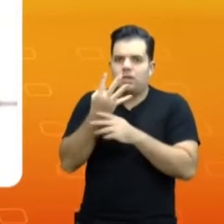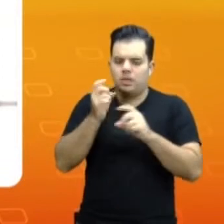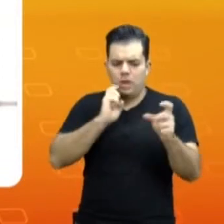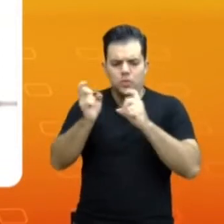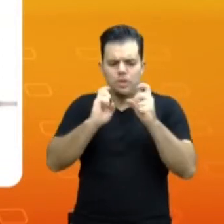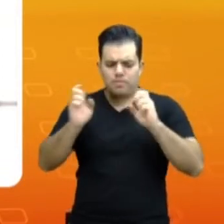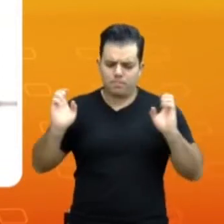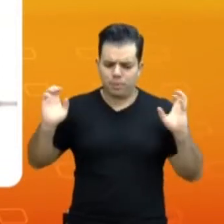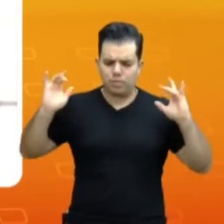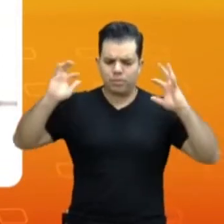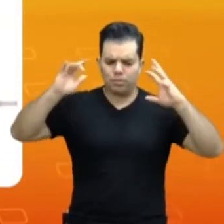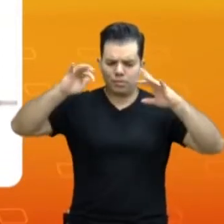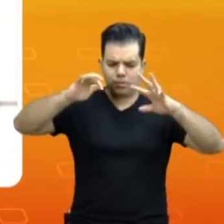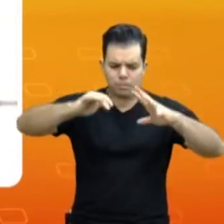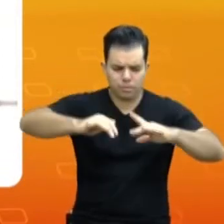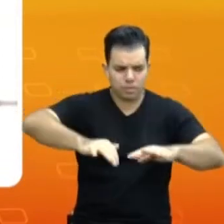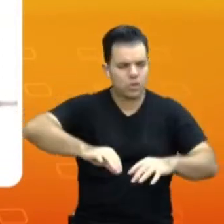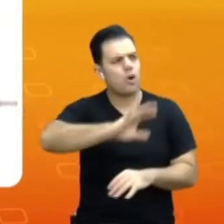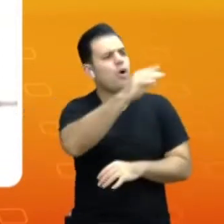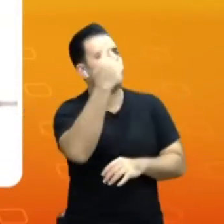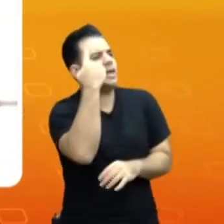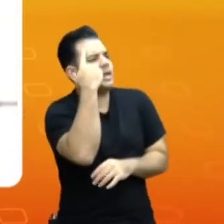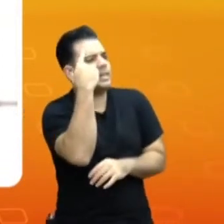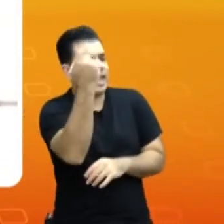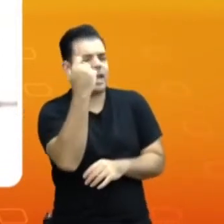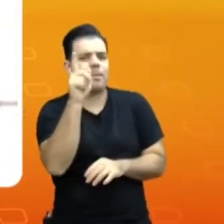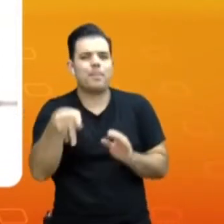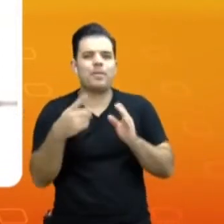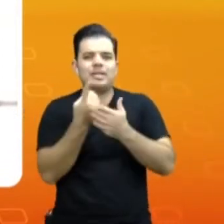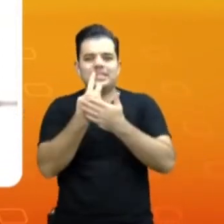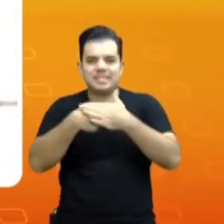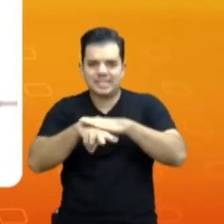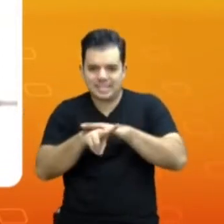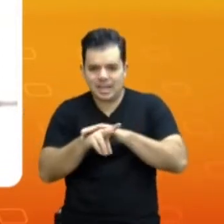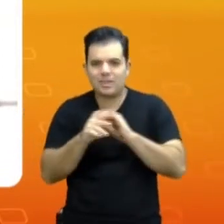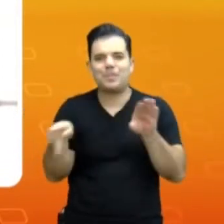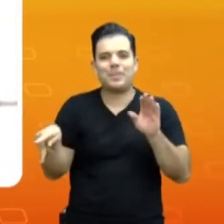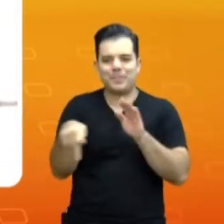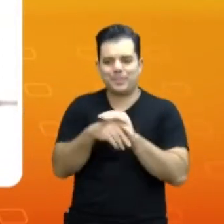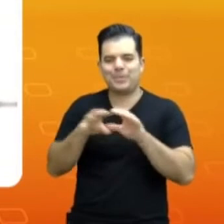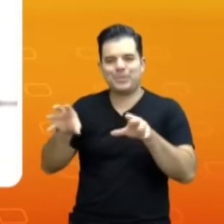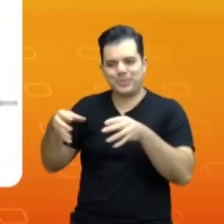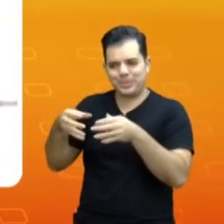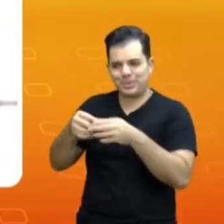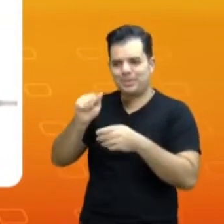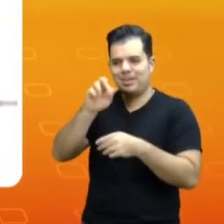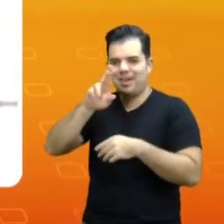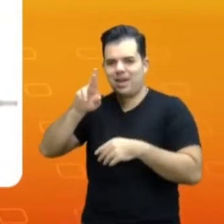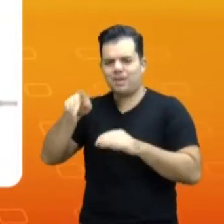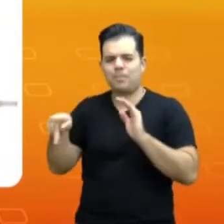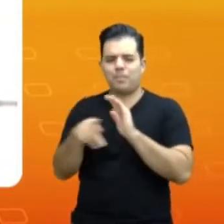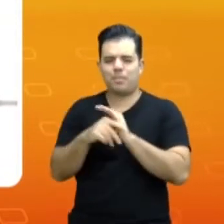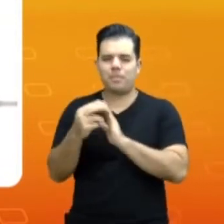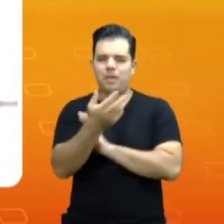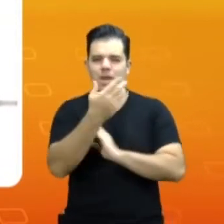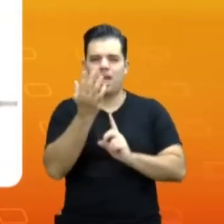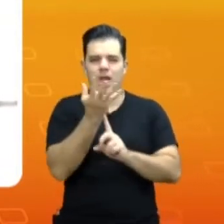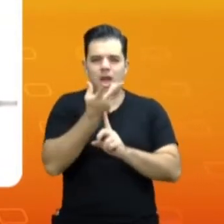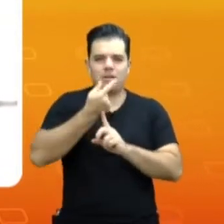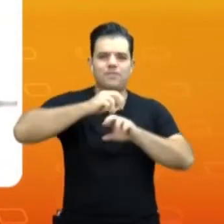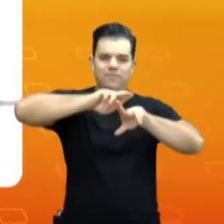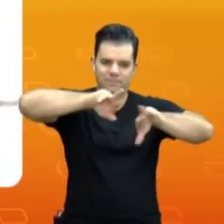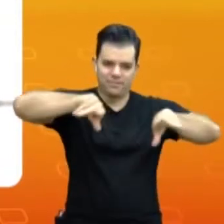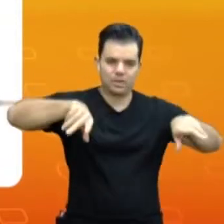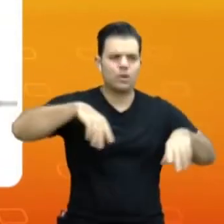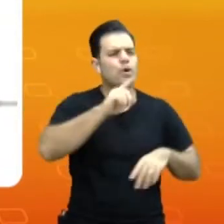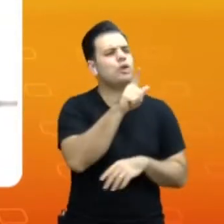verdade, do nosso time de C-Design, do time da arte, né, que faz toda a concepção artística, que